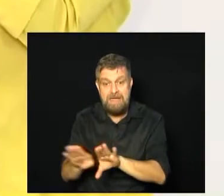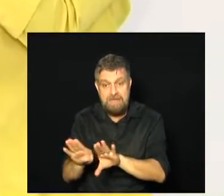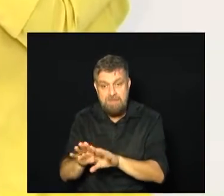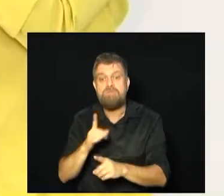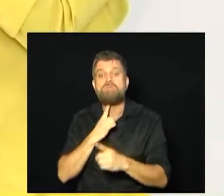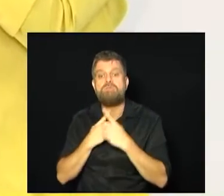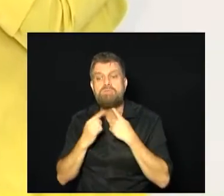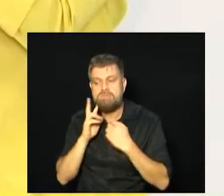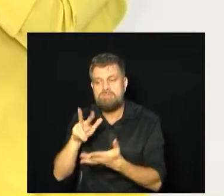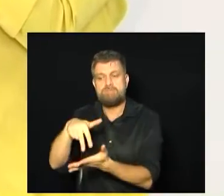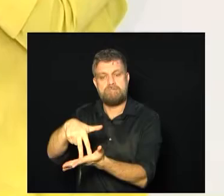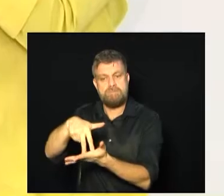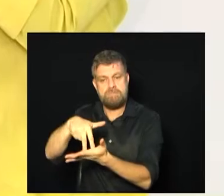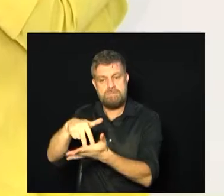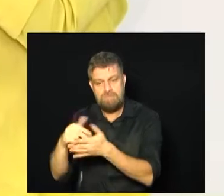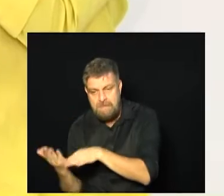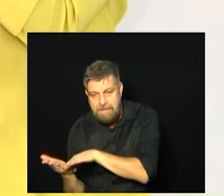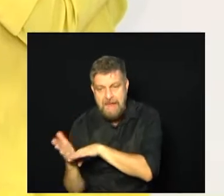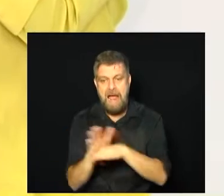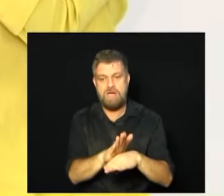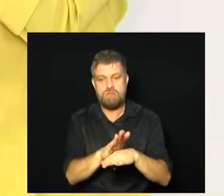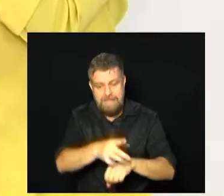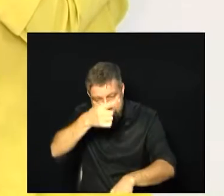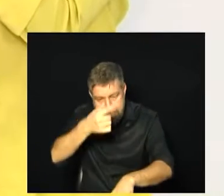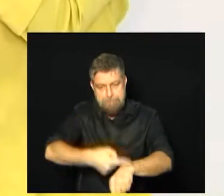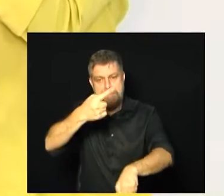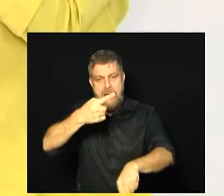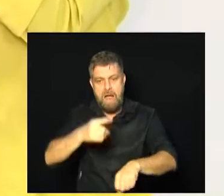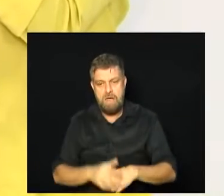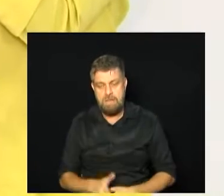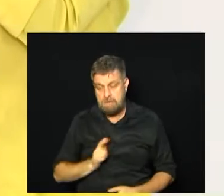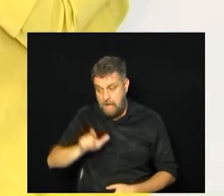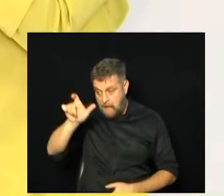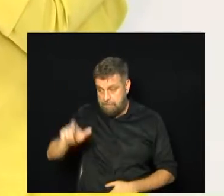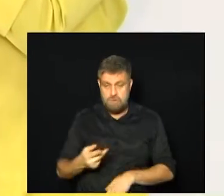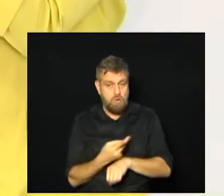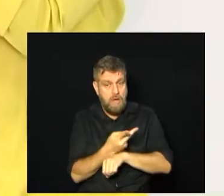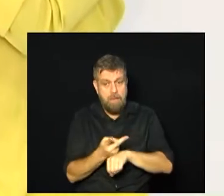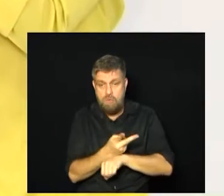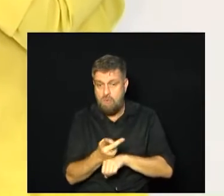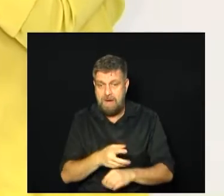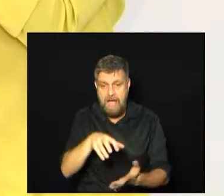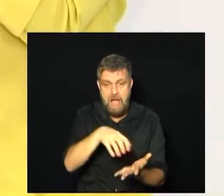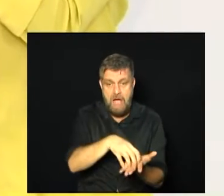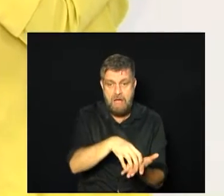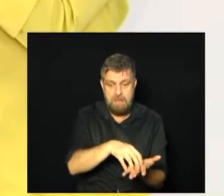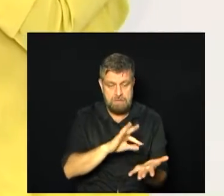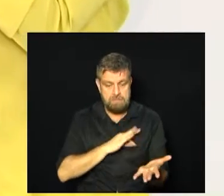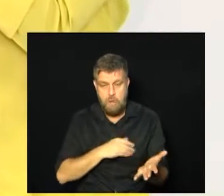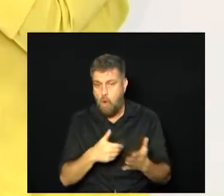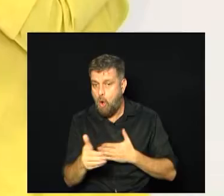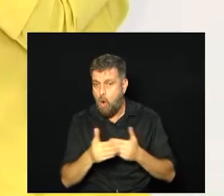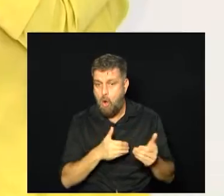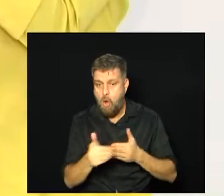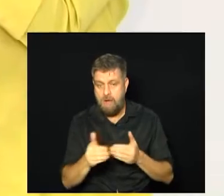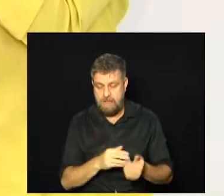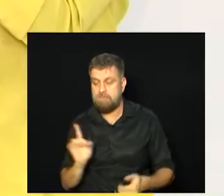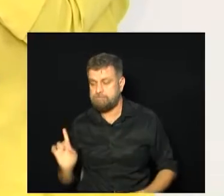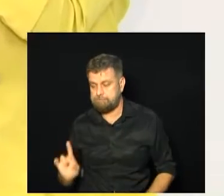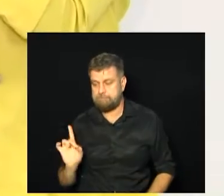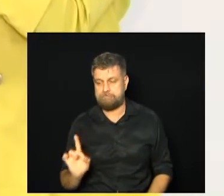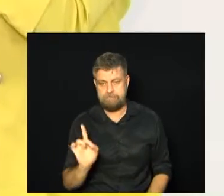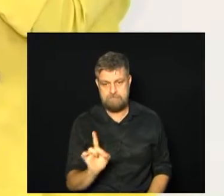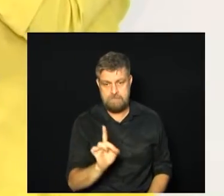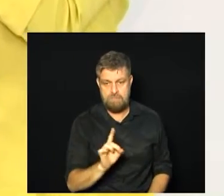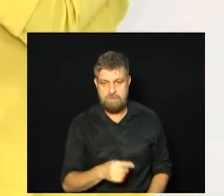e disponíveis para ajudar nesse momento. A pessoa pode procurar qualquer delegacia, né, qualquer plantão policial para fazer